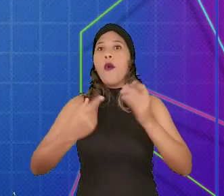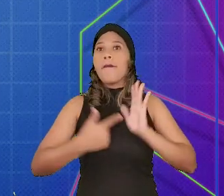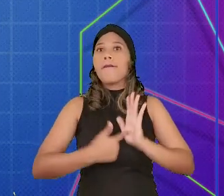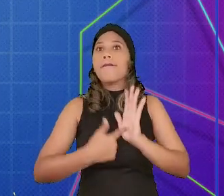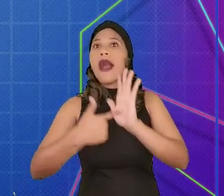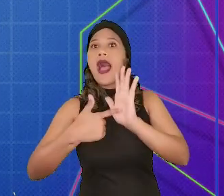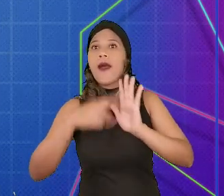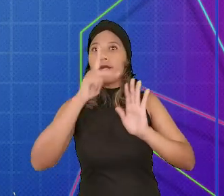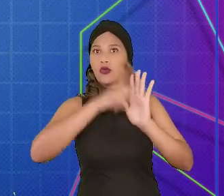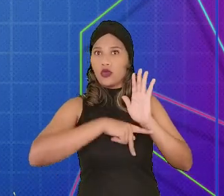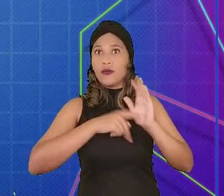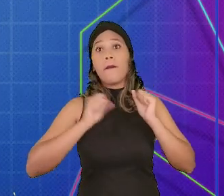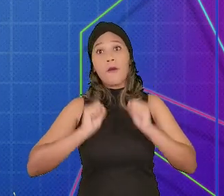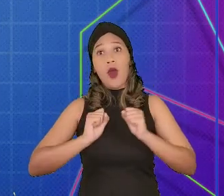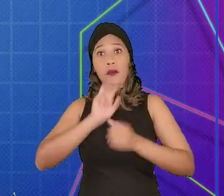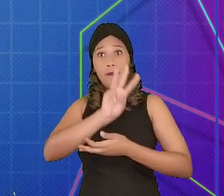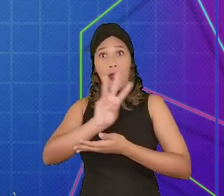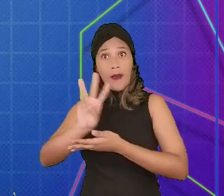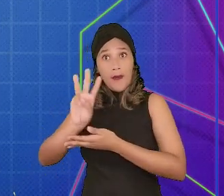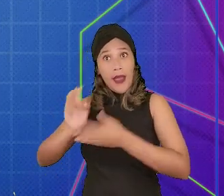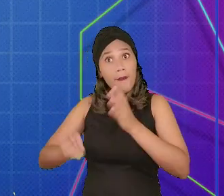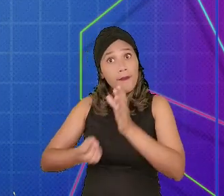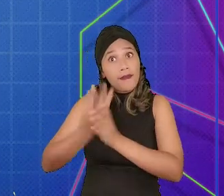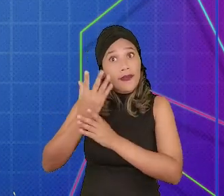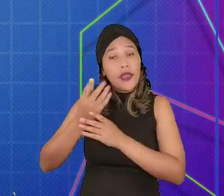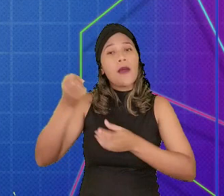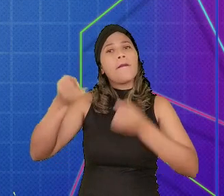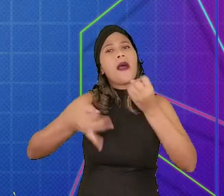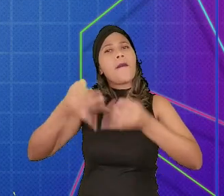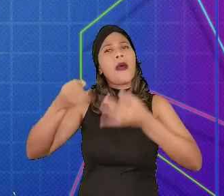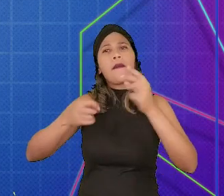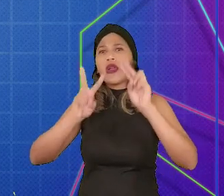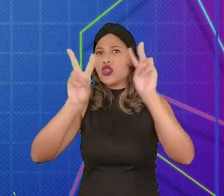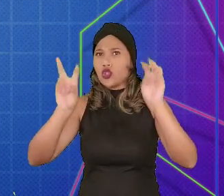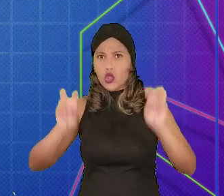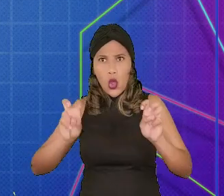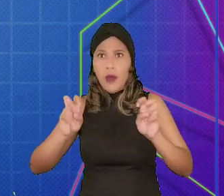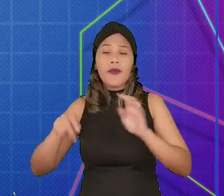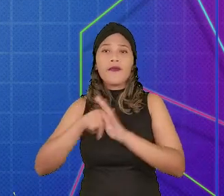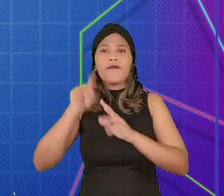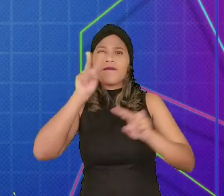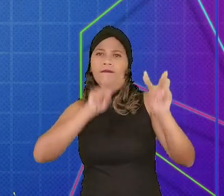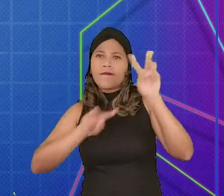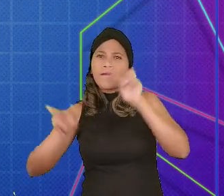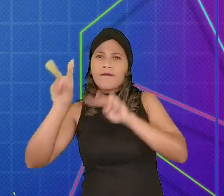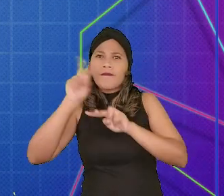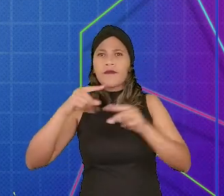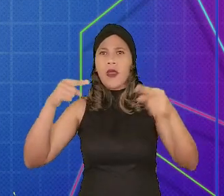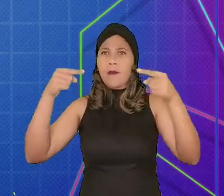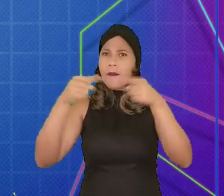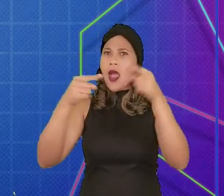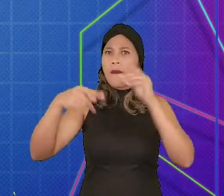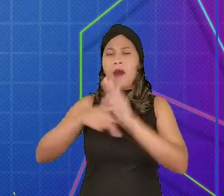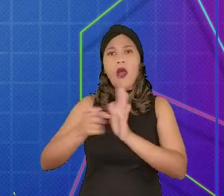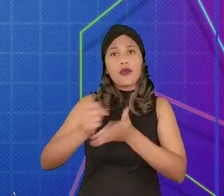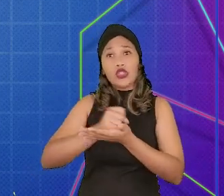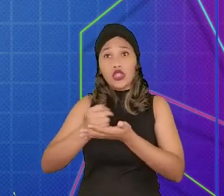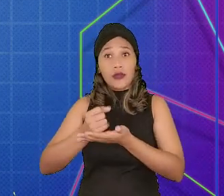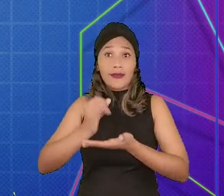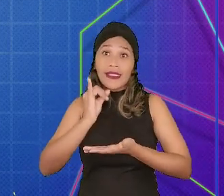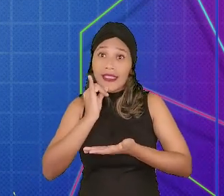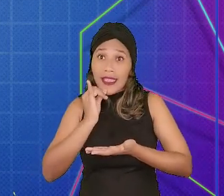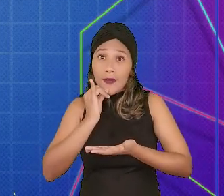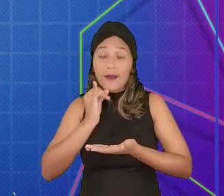o seu projeto. Você pode criar um site para o seu jogo que explique do que ele se trata, com uma parte visual que tem a ver com game, por